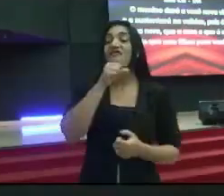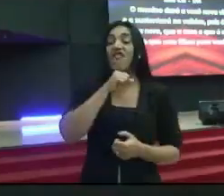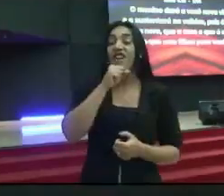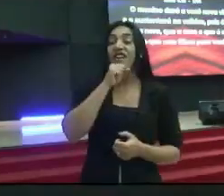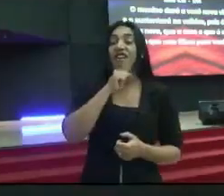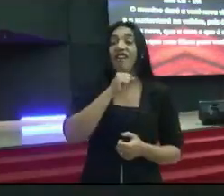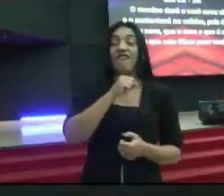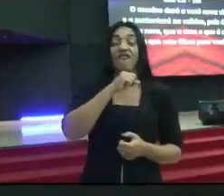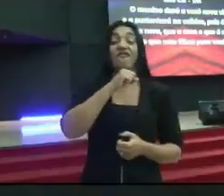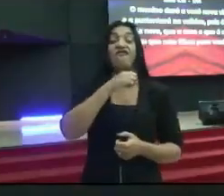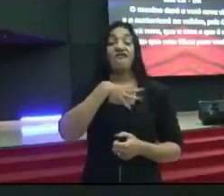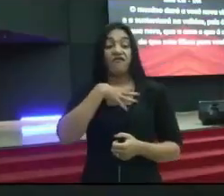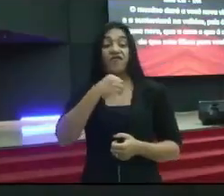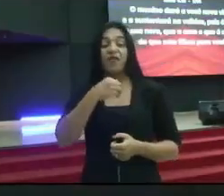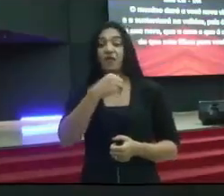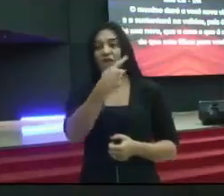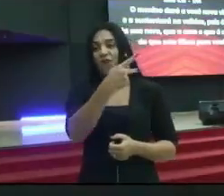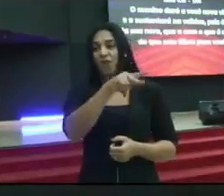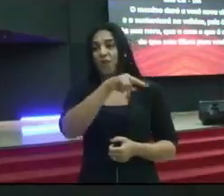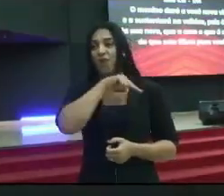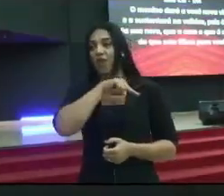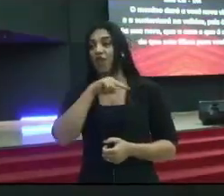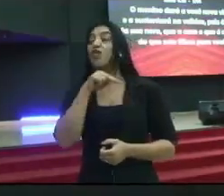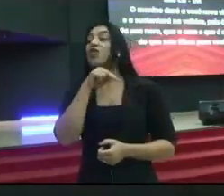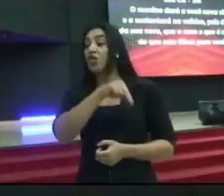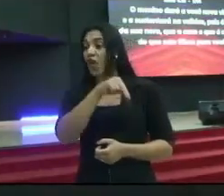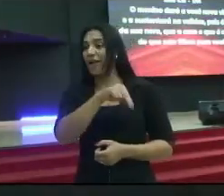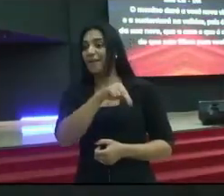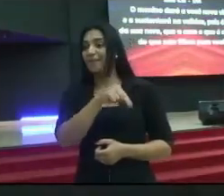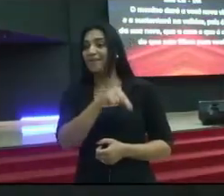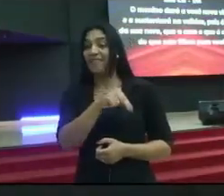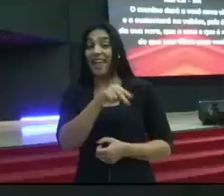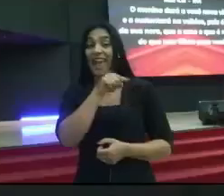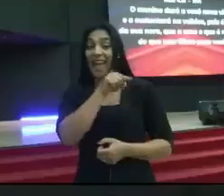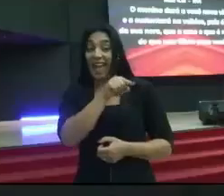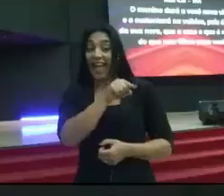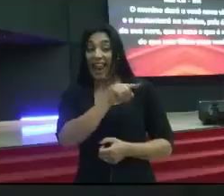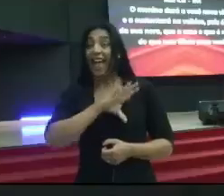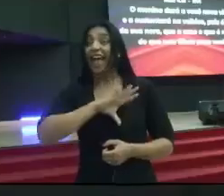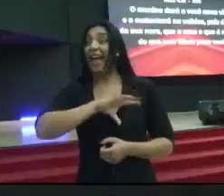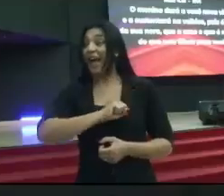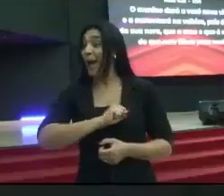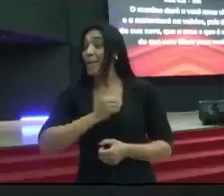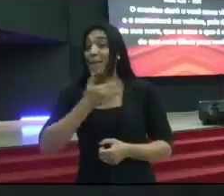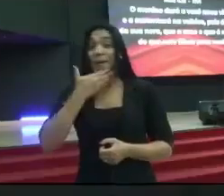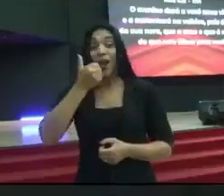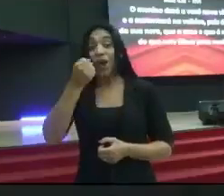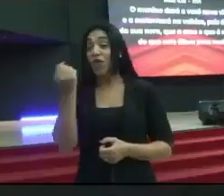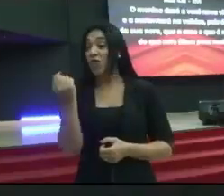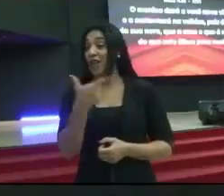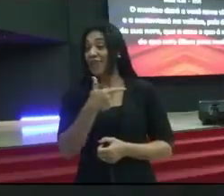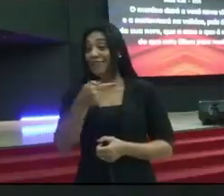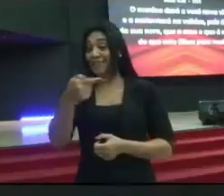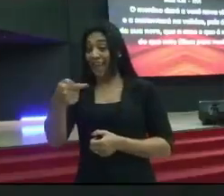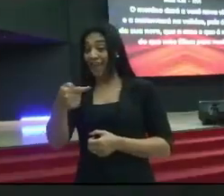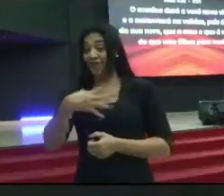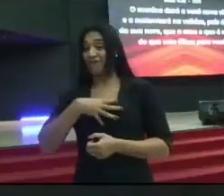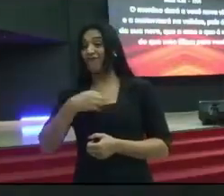da sua nora, que a ama e que é melhor do que seus 7 filhos para